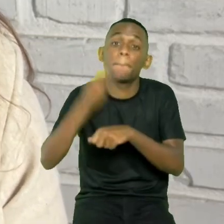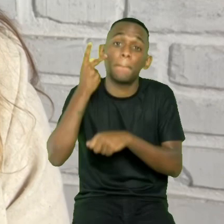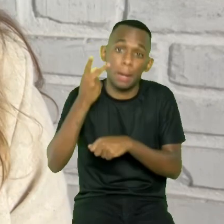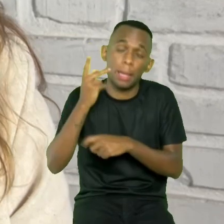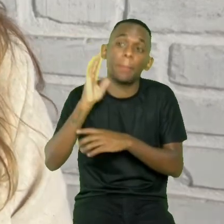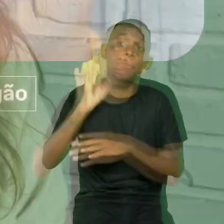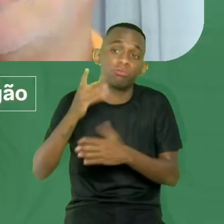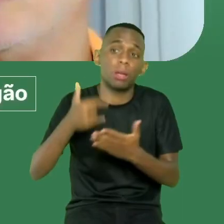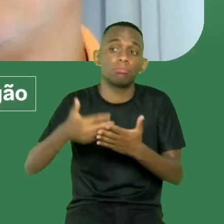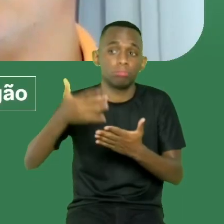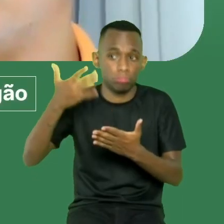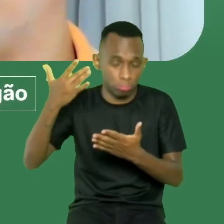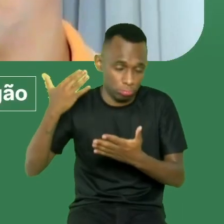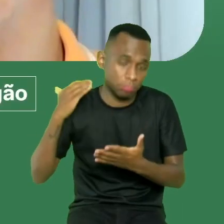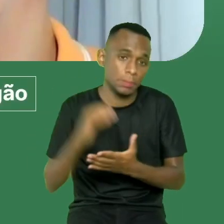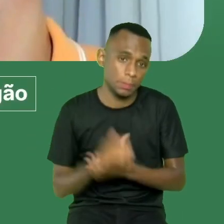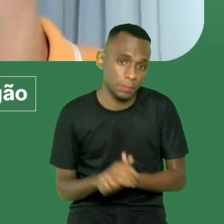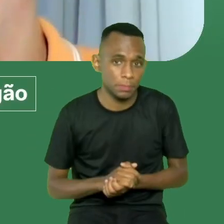tempo. lá